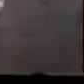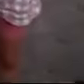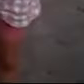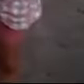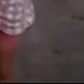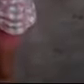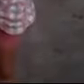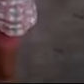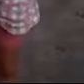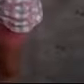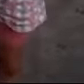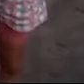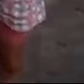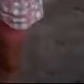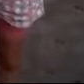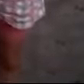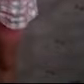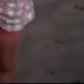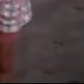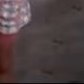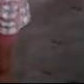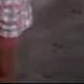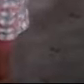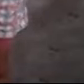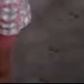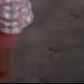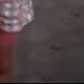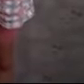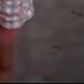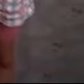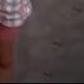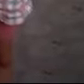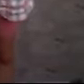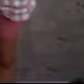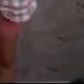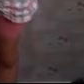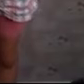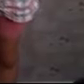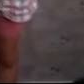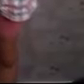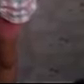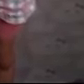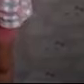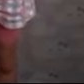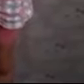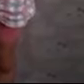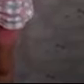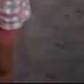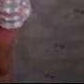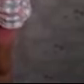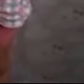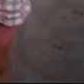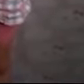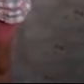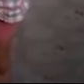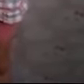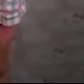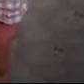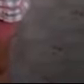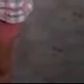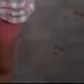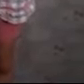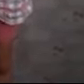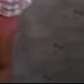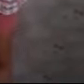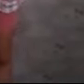Olha, gente, não estou a fim de criar caso. Todo mundo acha que o Zé deve ser o mestre agora. Então não vou brigar desta vez, mas